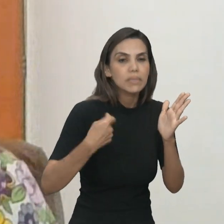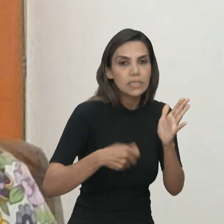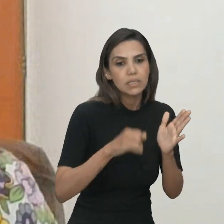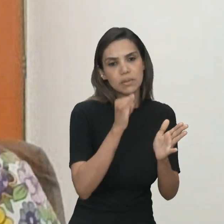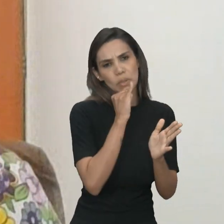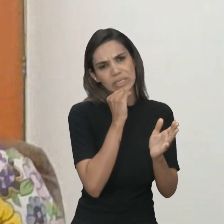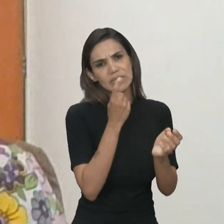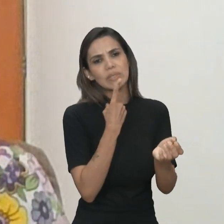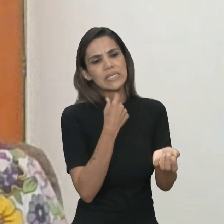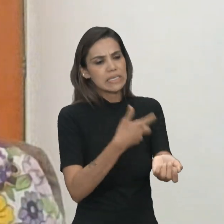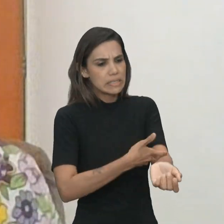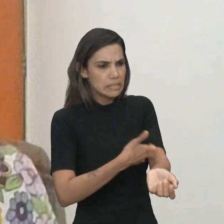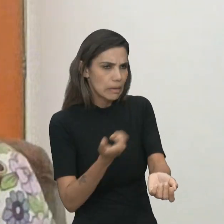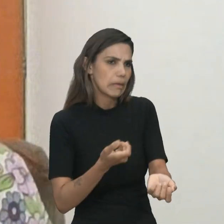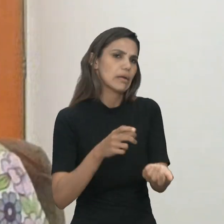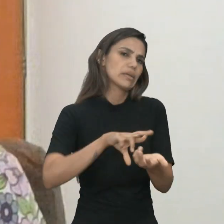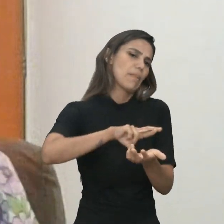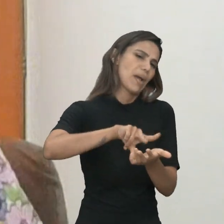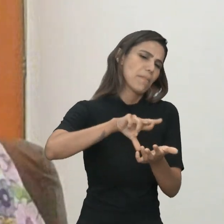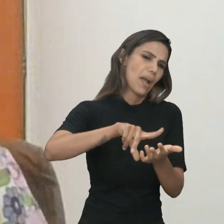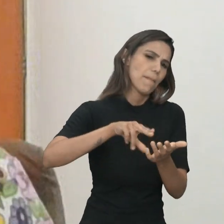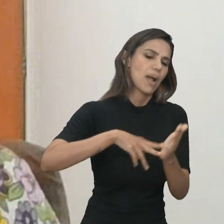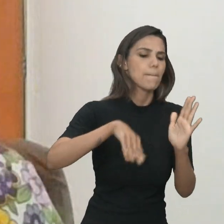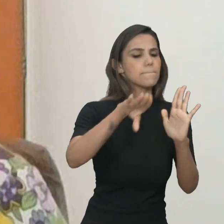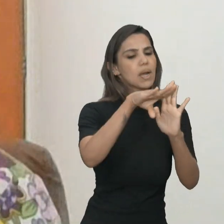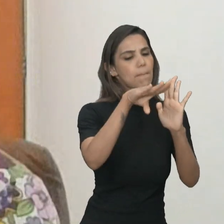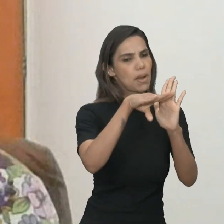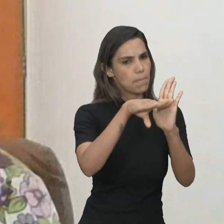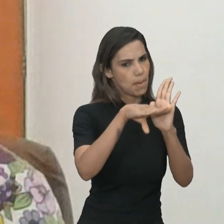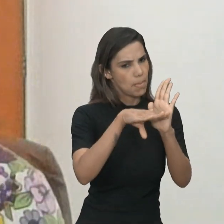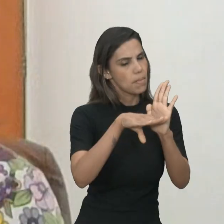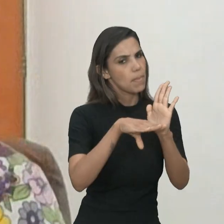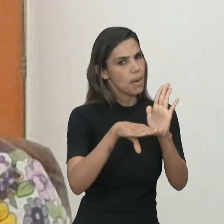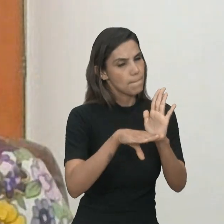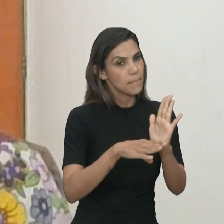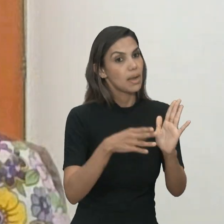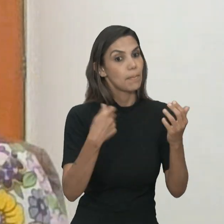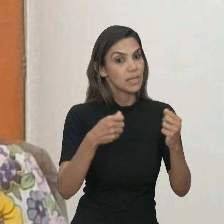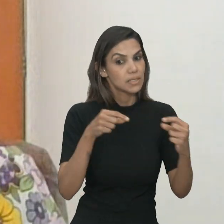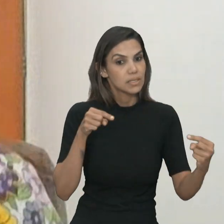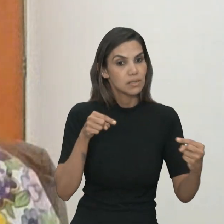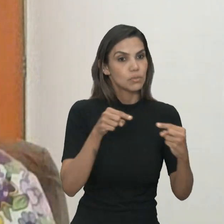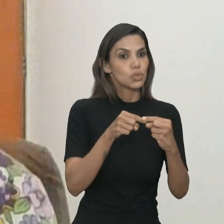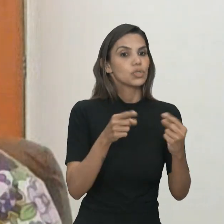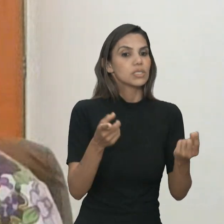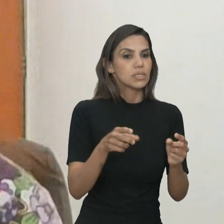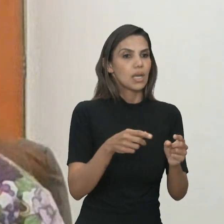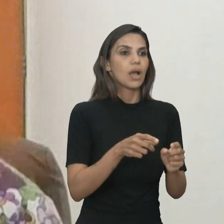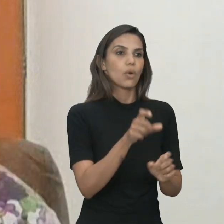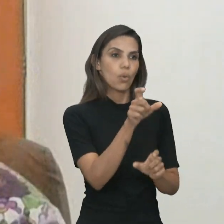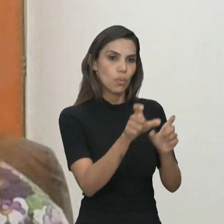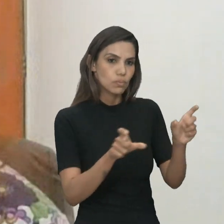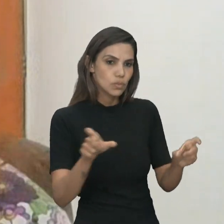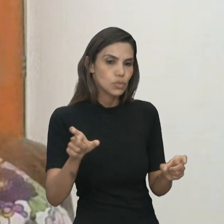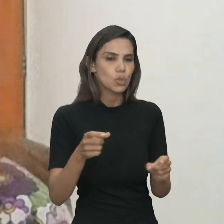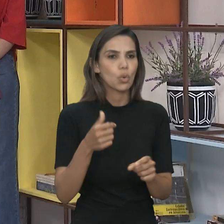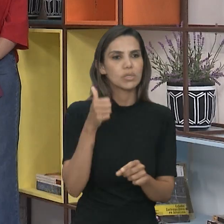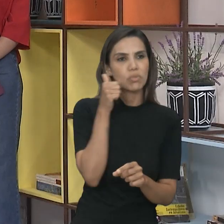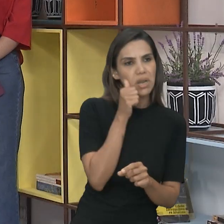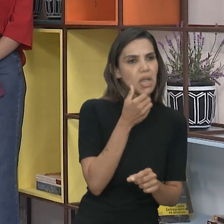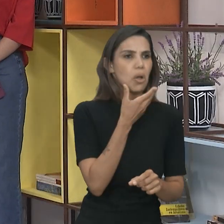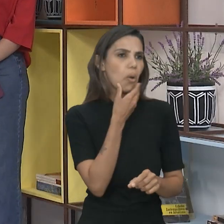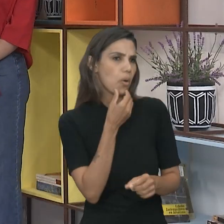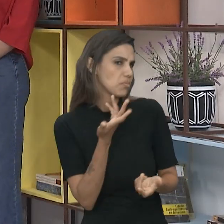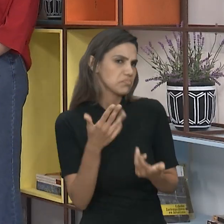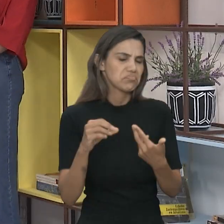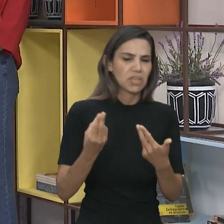laboratoriais, patológicos, tem os complementares, que variam de acordo com a faixa etária e sexo, e tem específicos também, né? Realmente foi uma